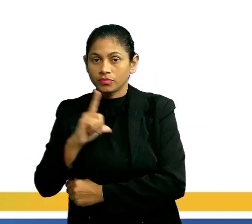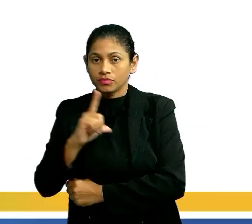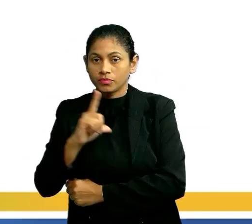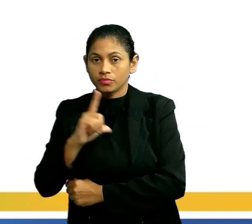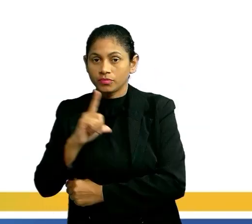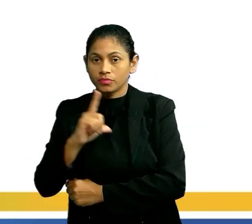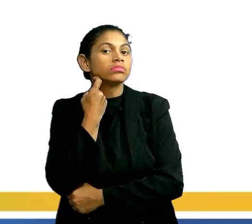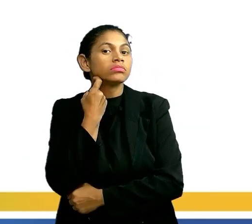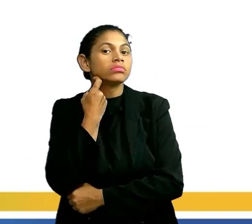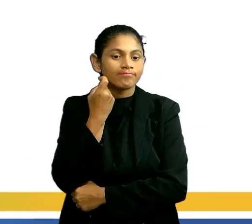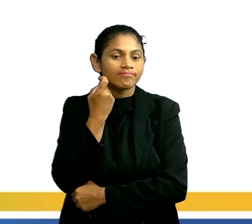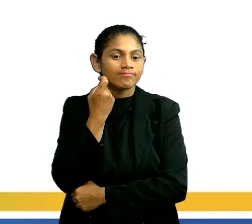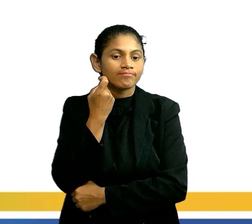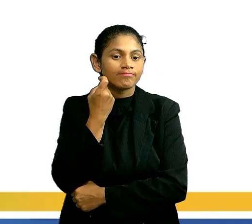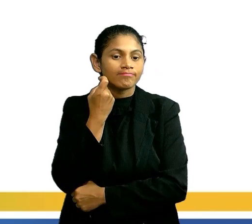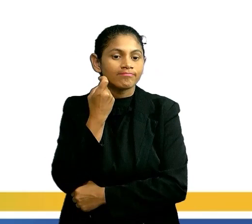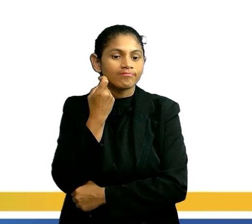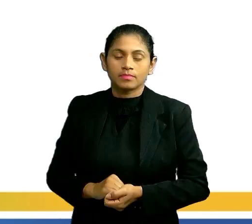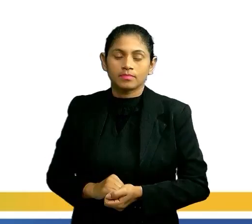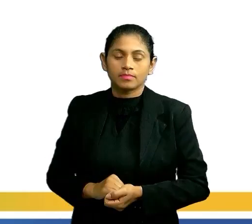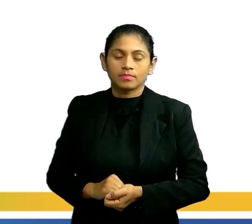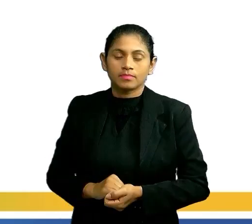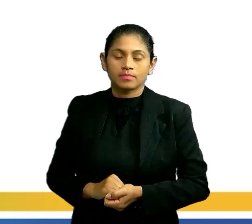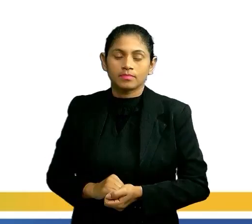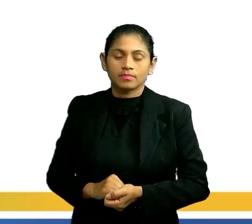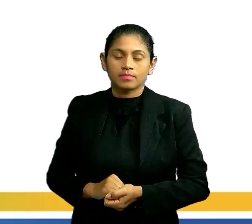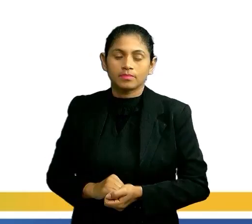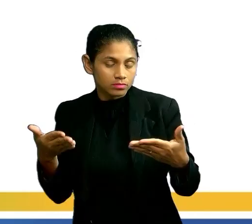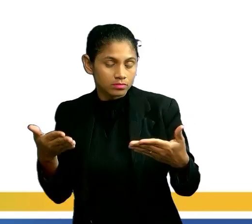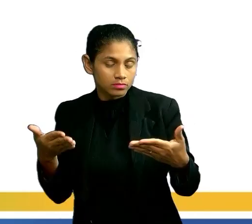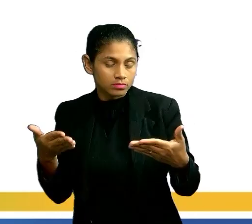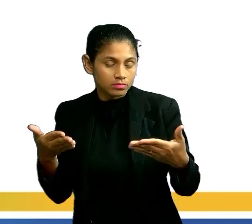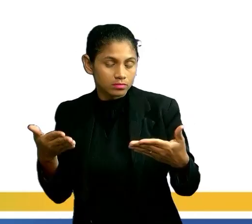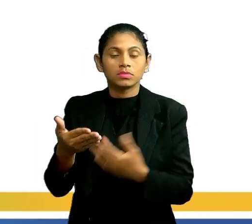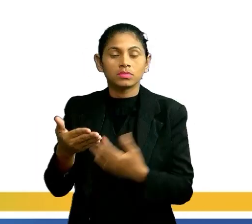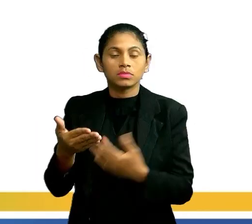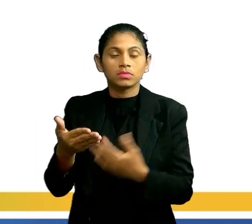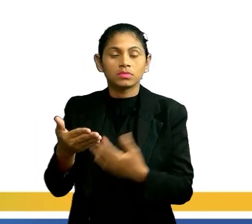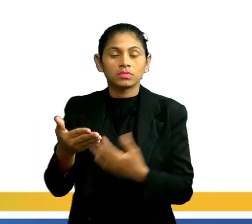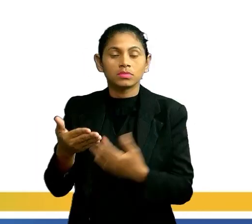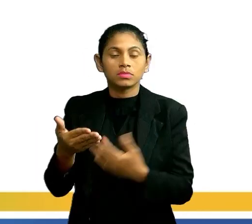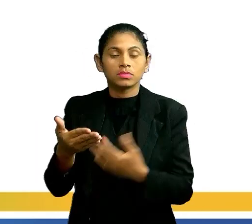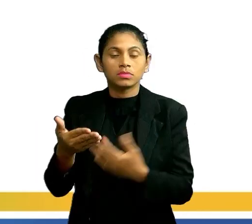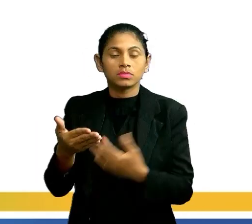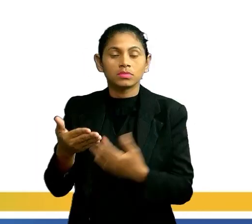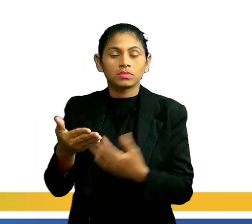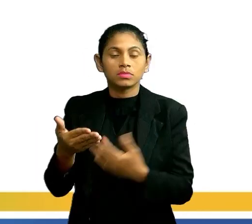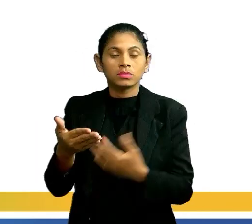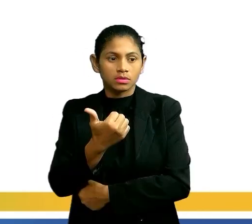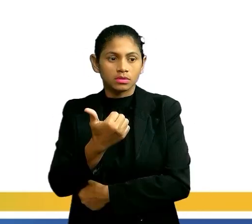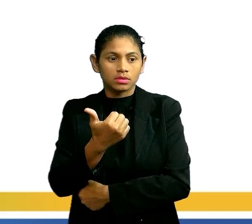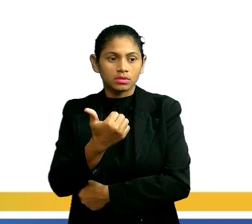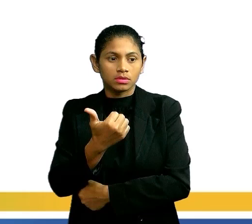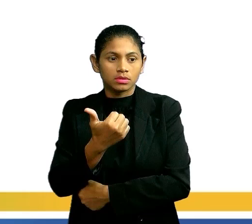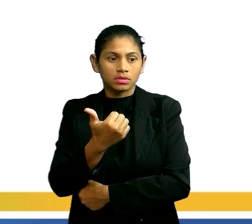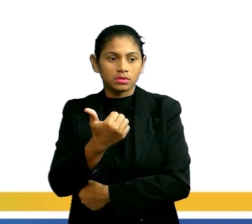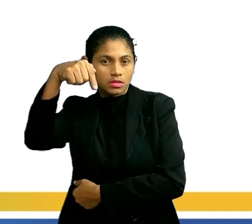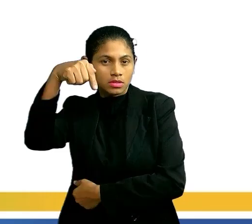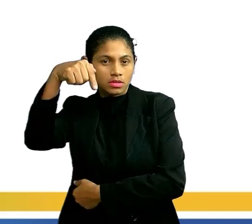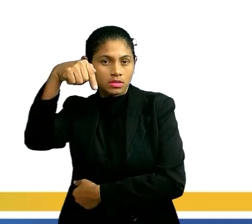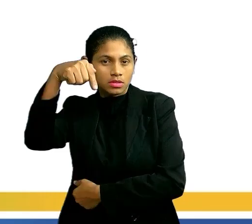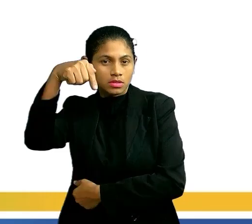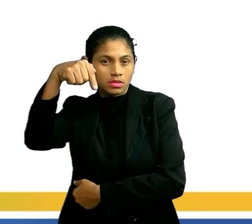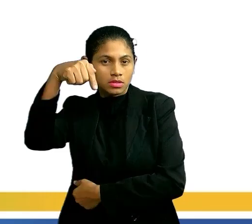tanque comporta um total de 750 peixes. O piscicultor deseja aumentar a capacidade do tanque para que